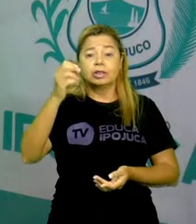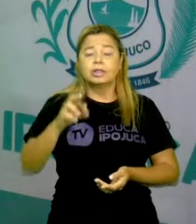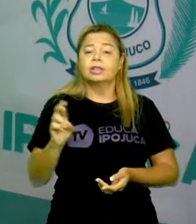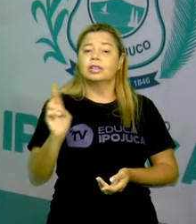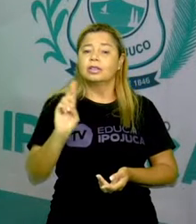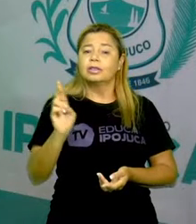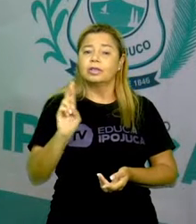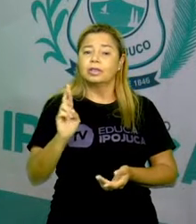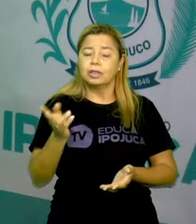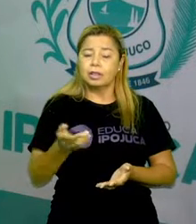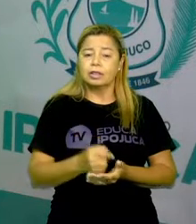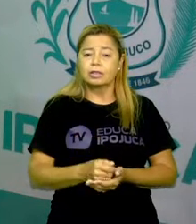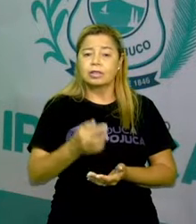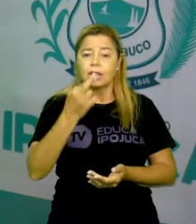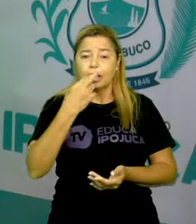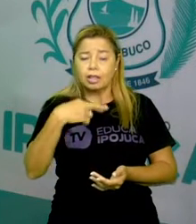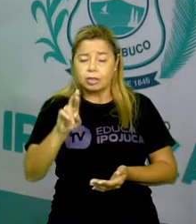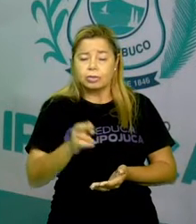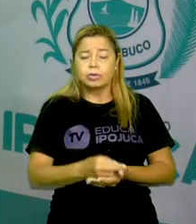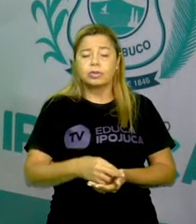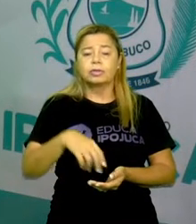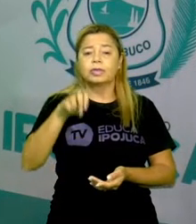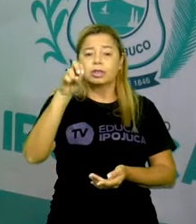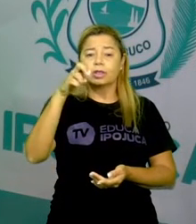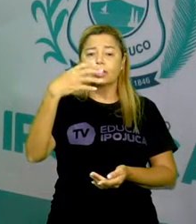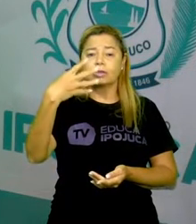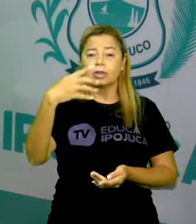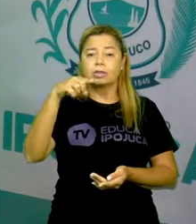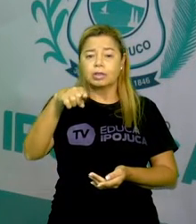R$ 54.980. E essa é a resposta,